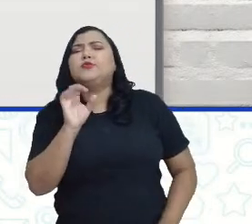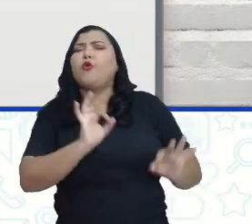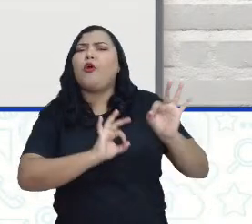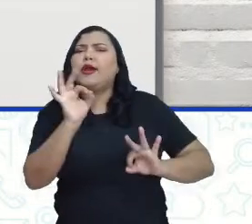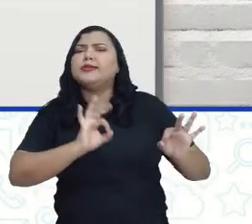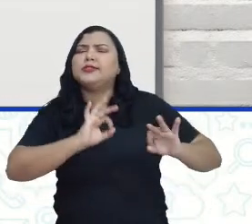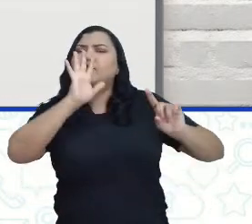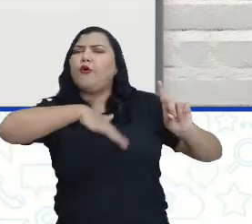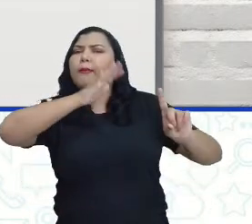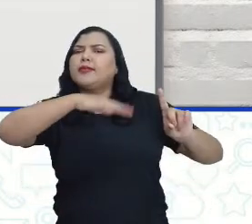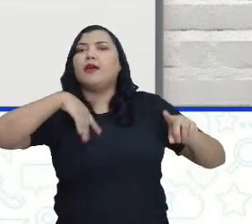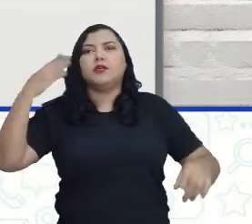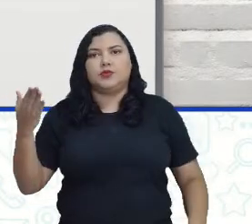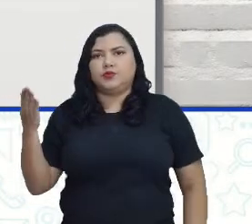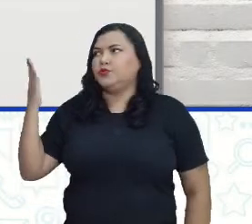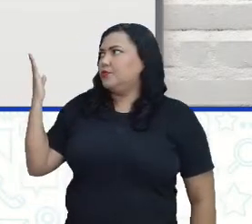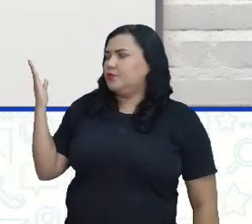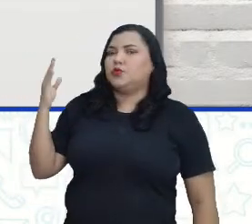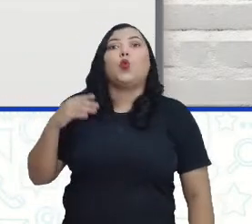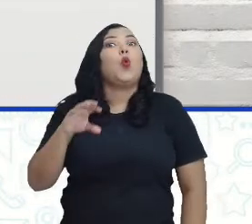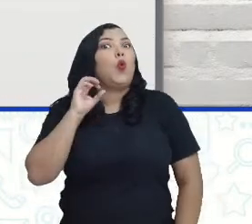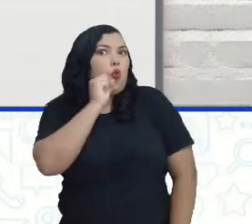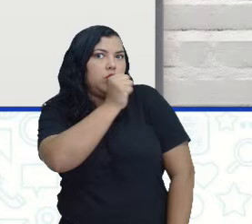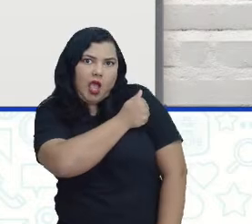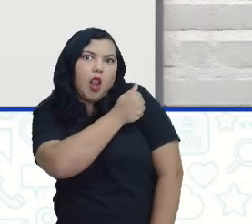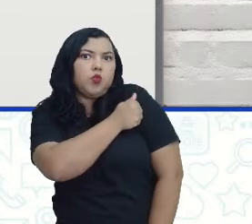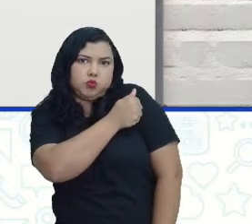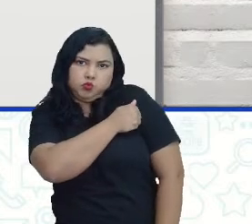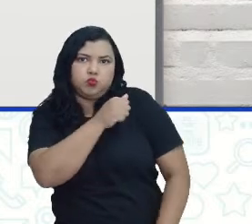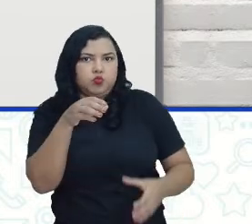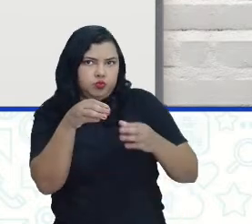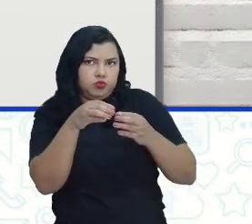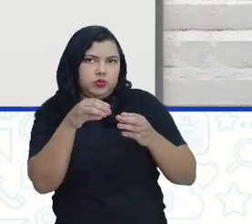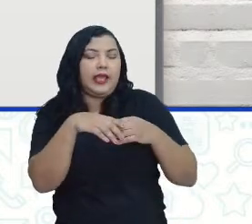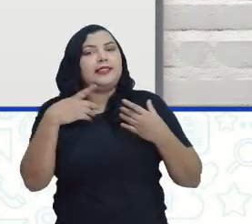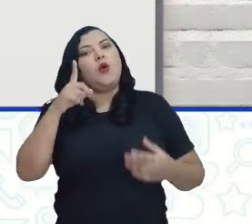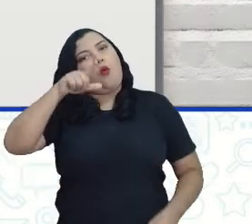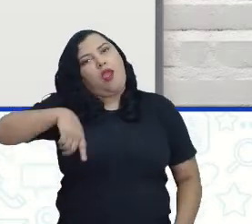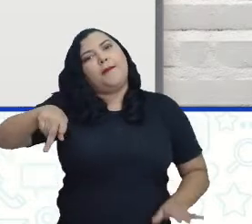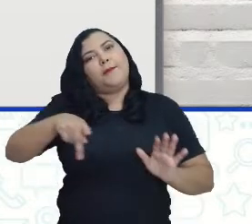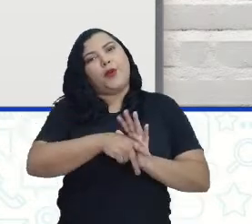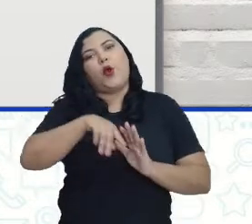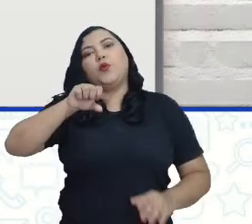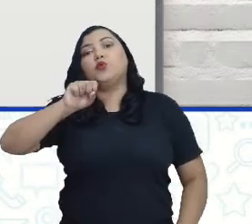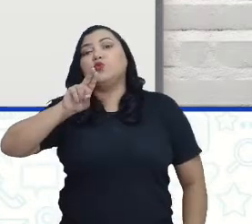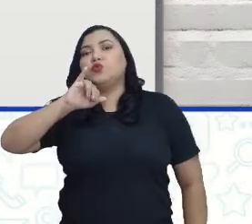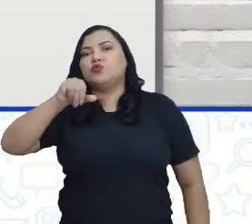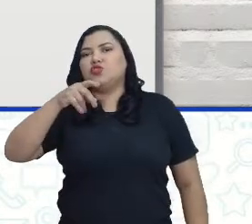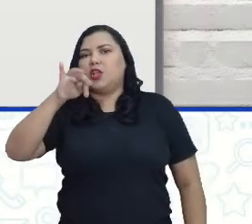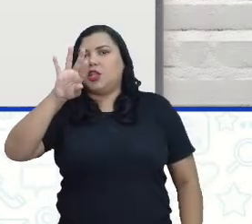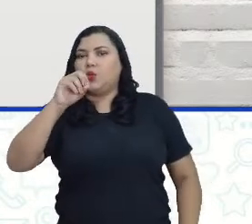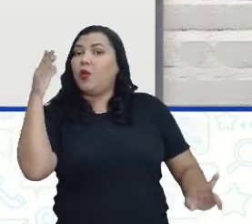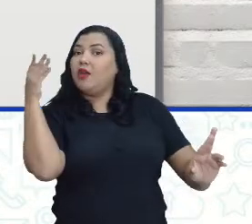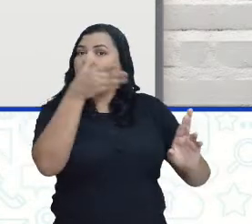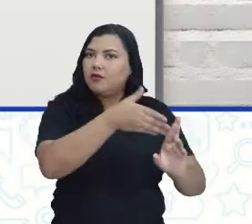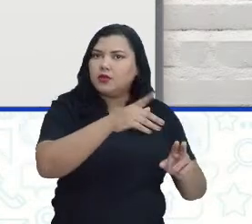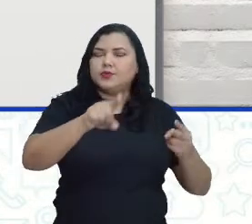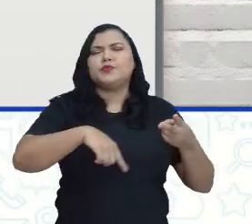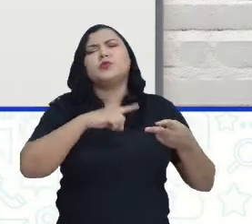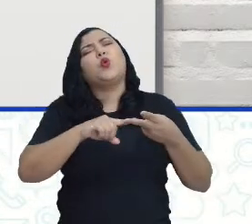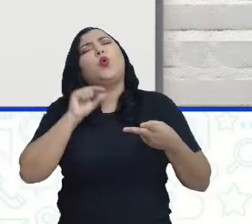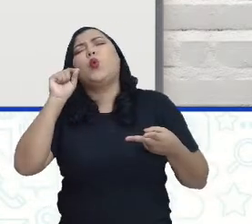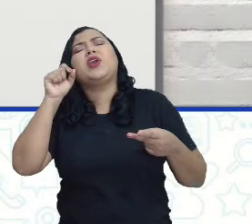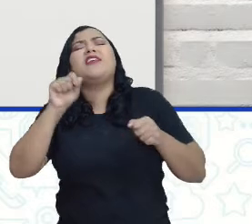a homenagem? Os estudantes. Logo, esse é o sujeito da oração. Quando eu digo o que